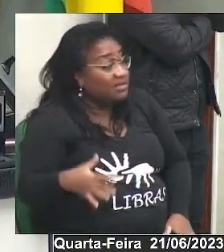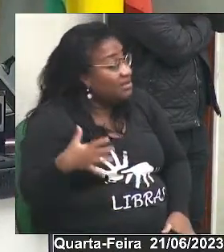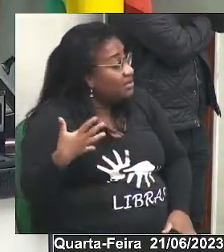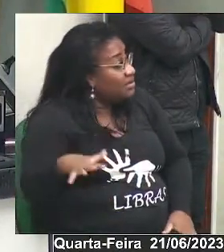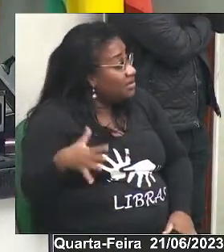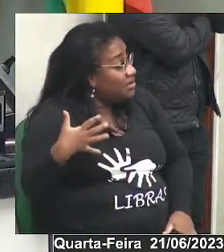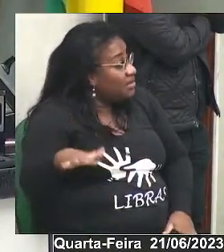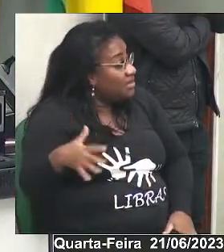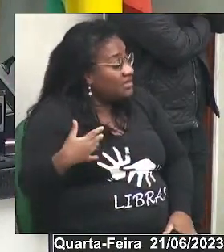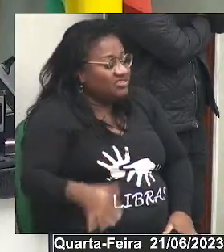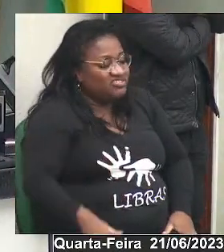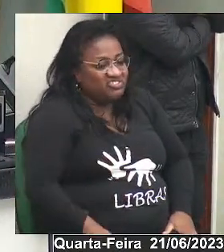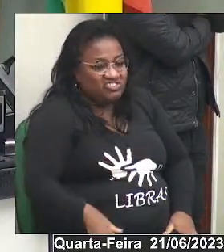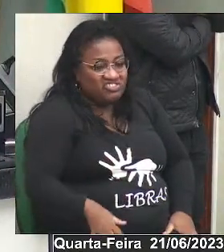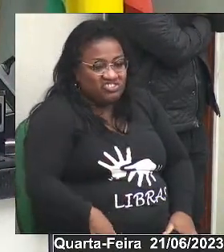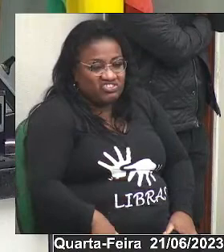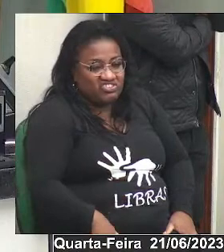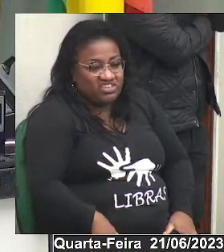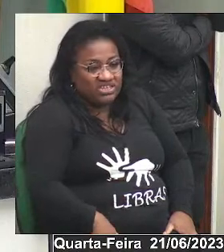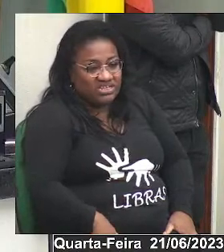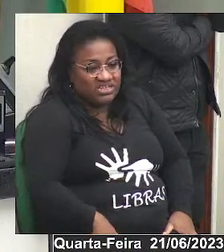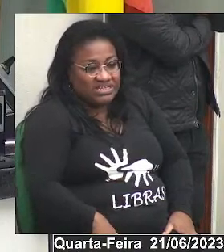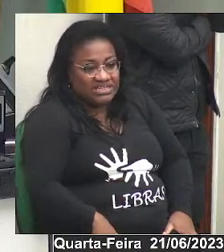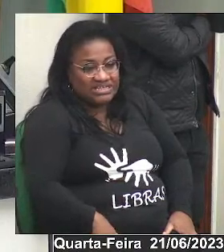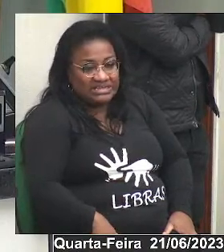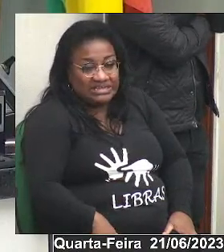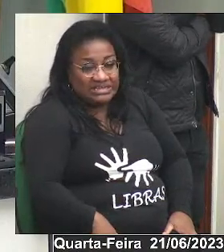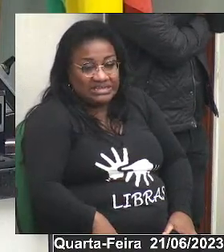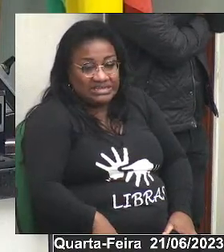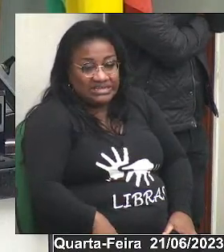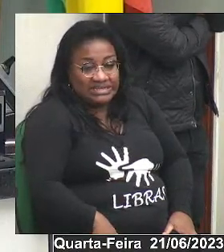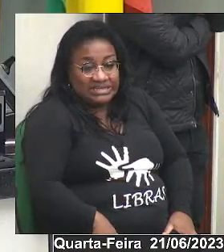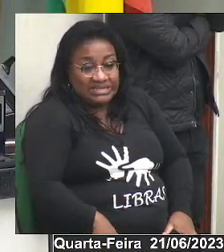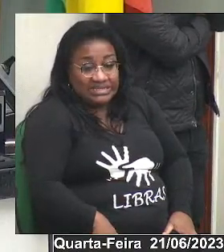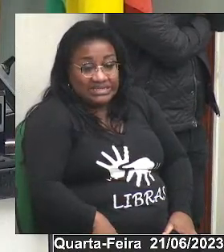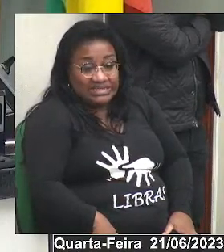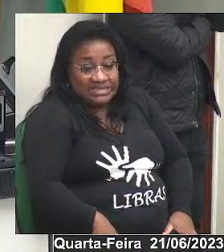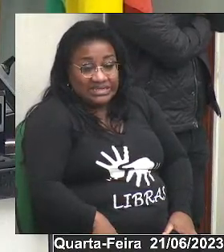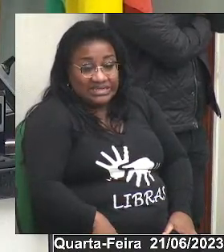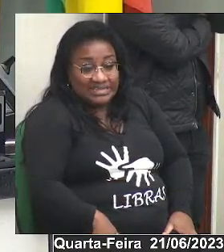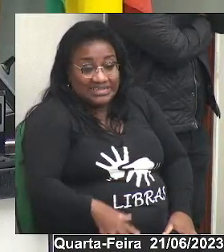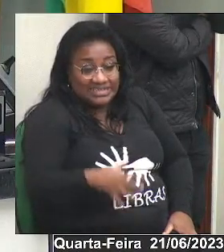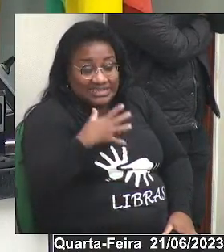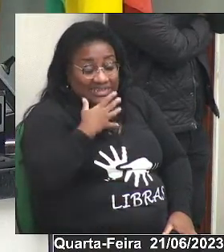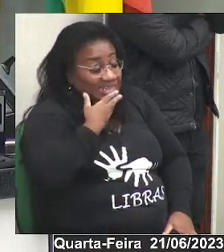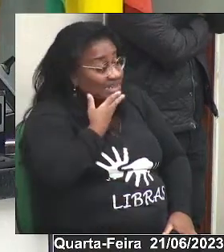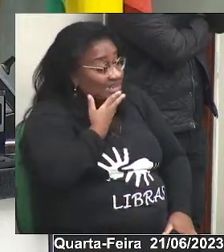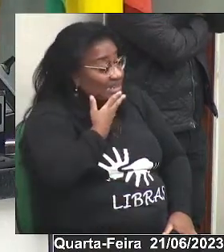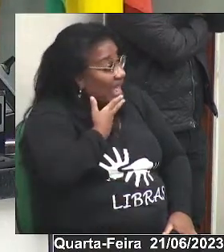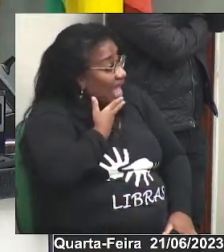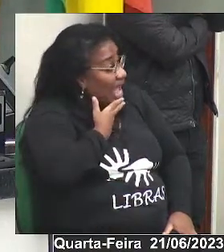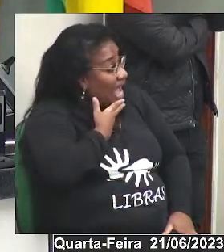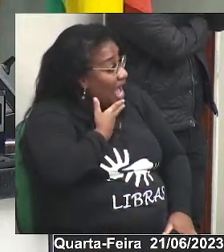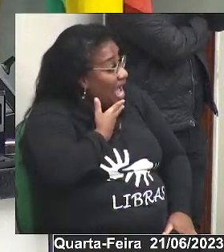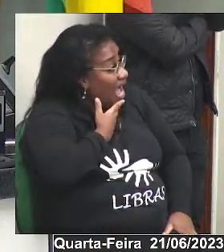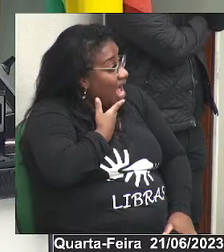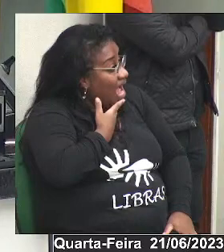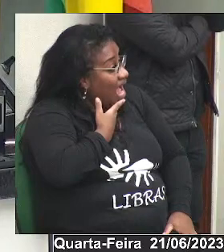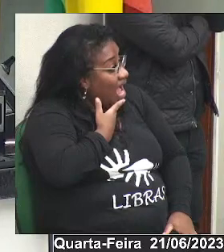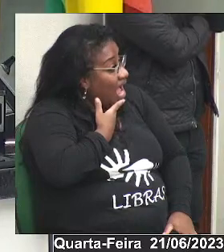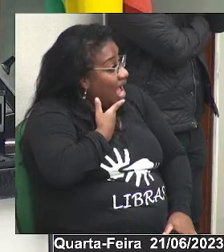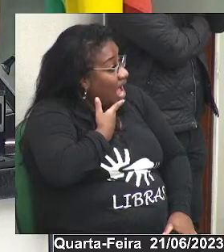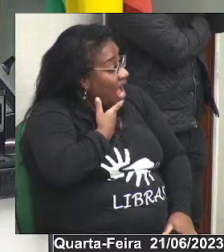encontra na pistola e na biqueira uma forma de sobreviver, de ganhar dinheiro. Eu preciso dizer, o procedimento que foi feito naquele vídeo